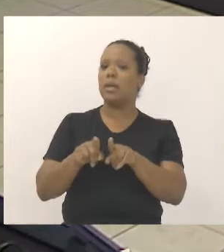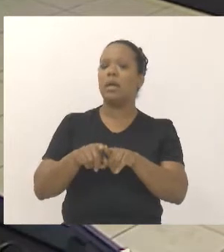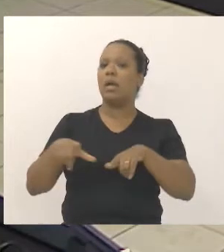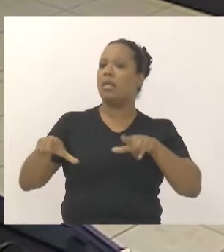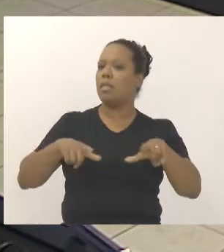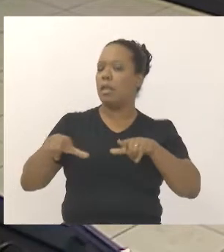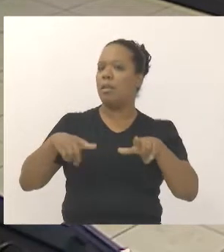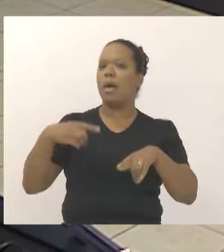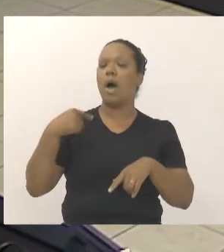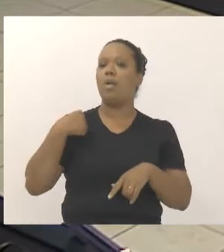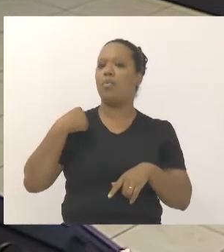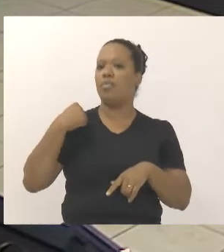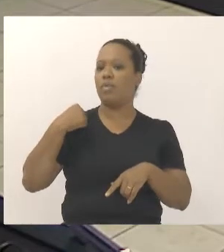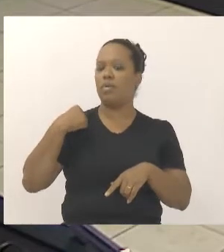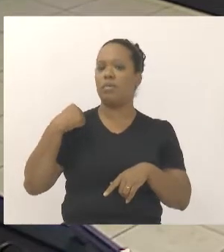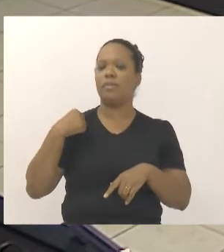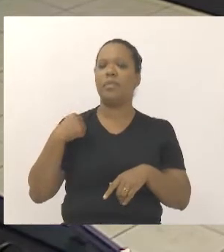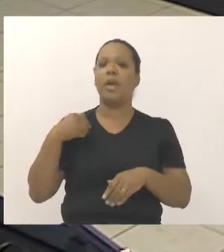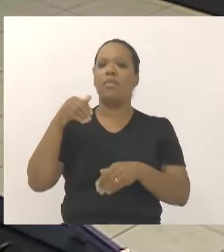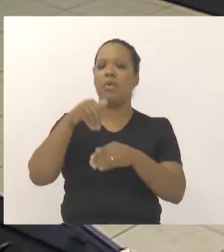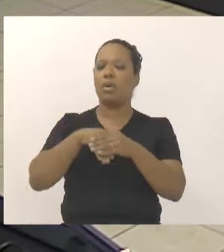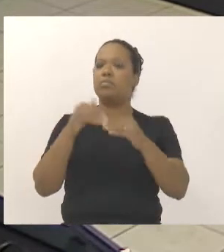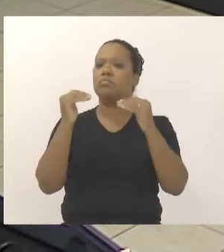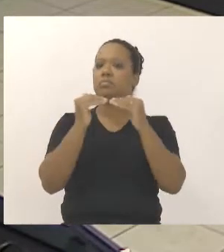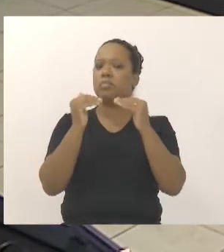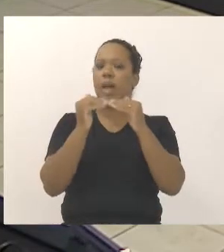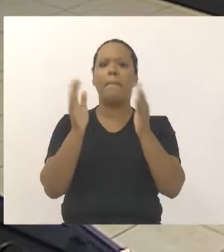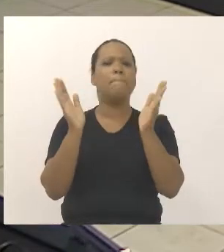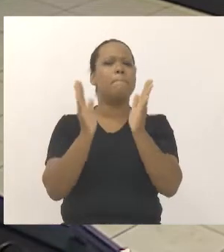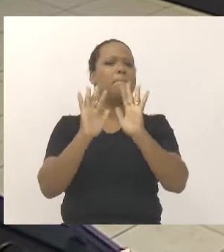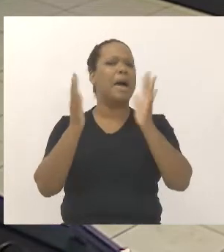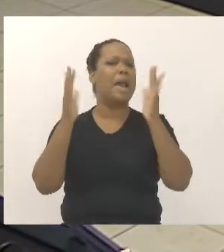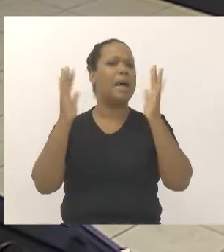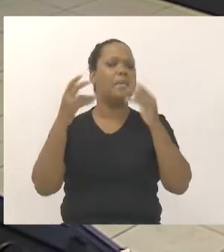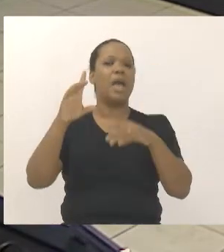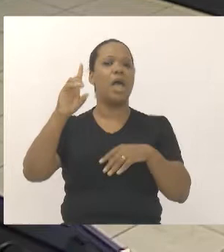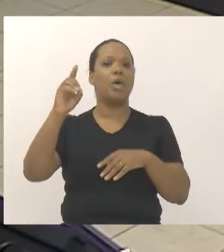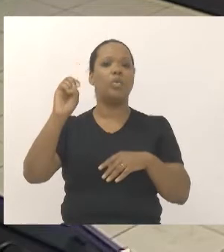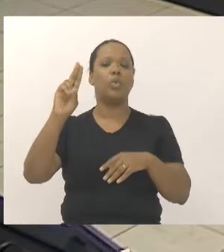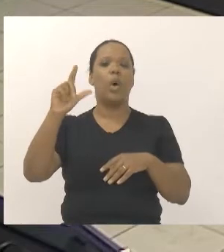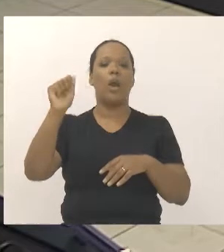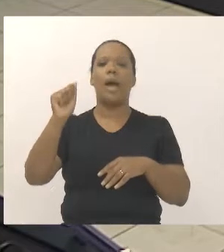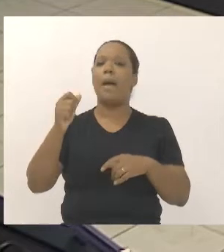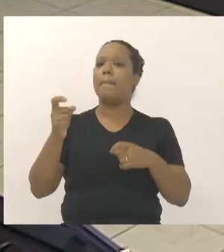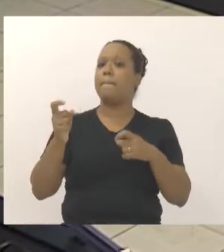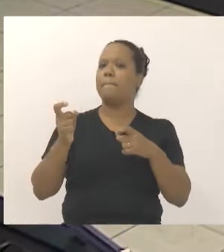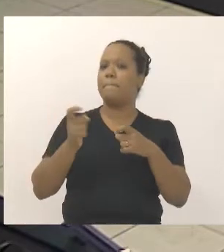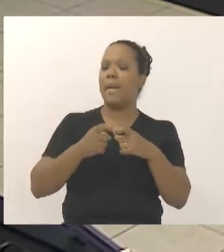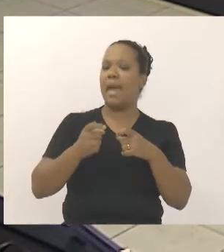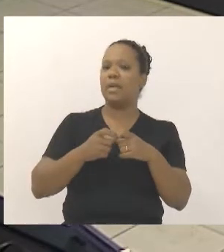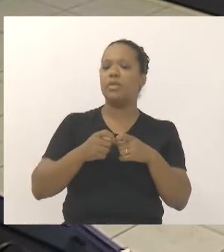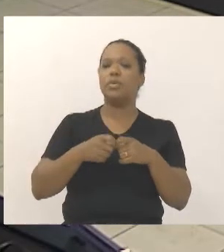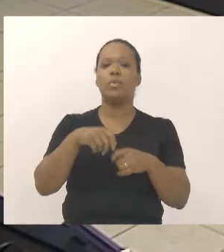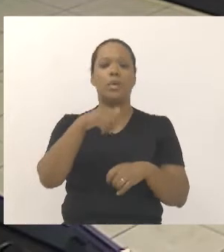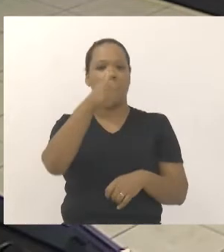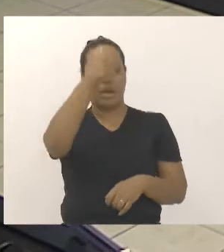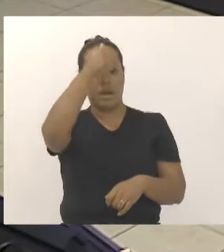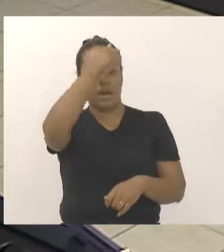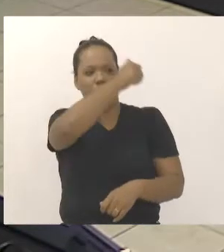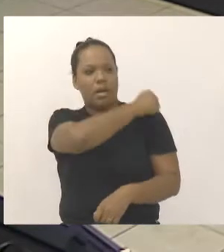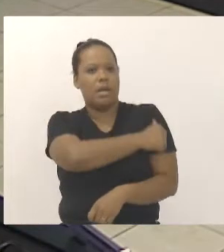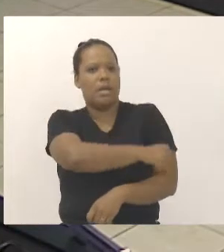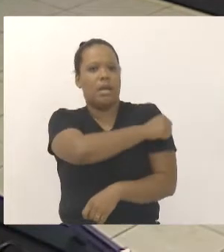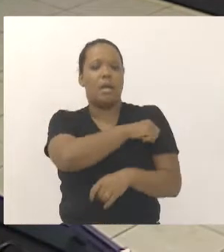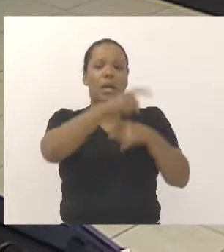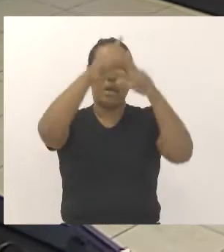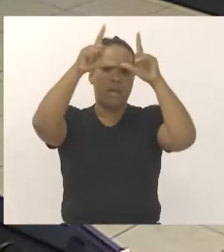todos os municípios. Favorável e parabéns pelo trabalho da doula e todos os médicos e todos os enfermeiros, que todos são importantes para um parto